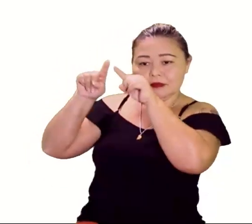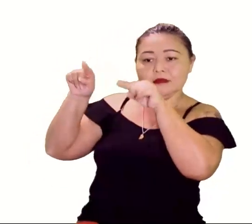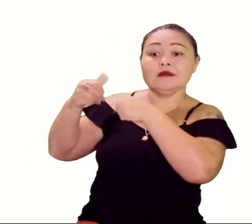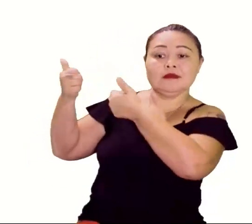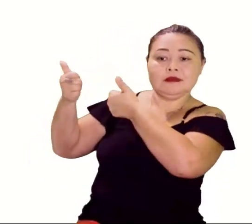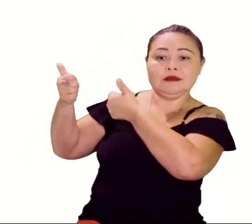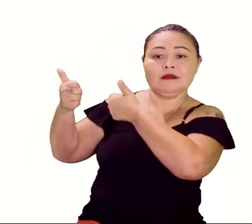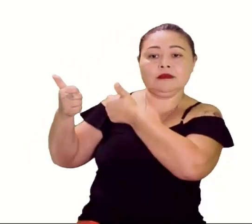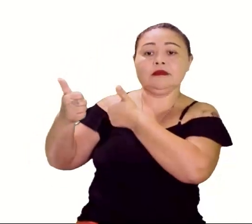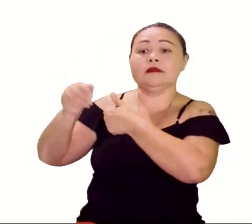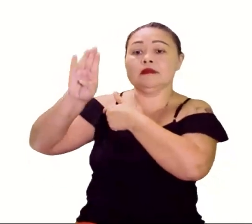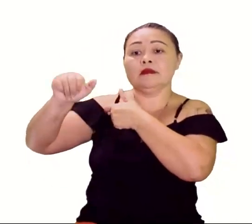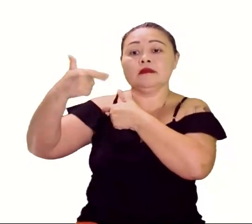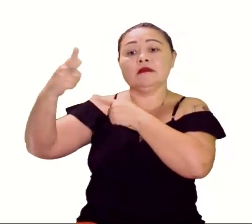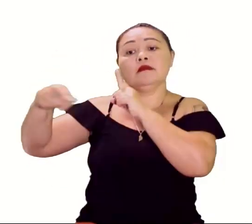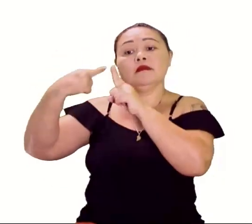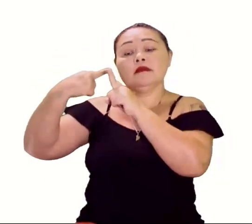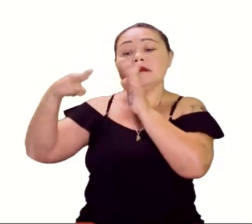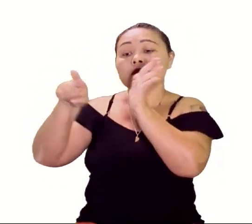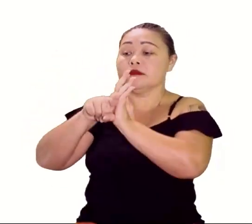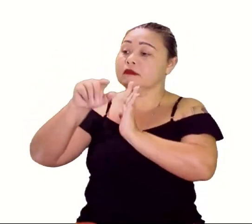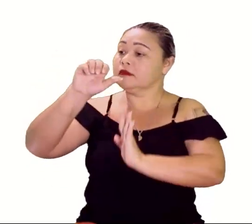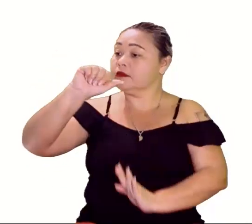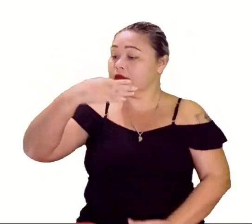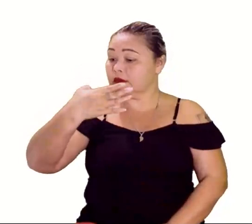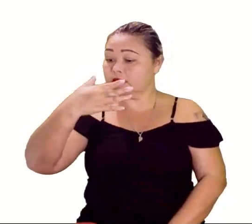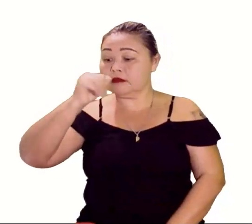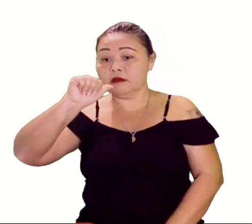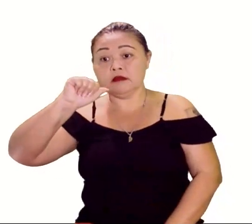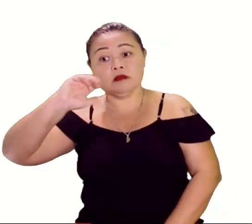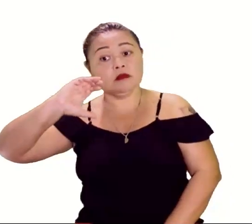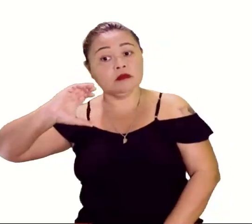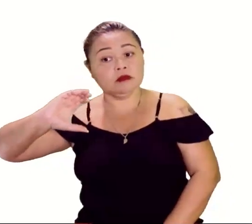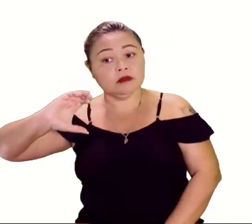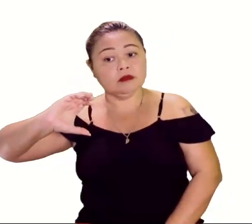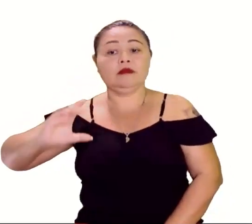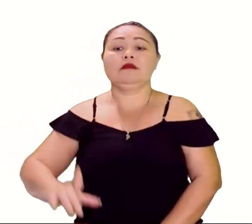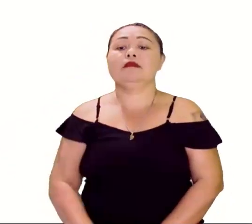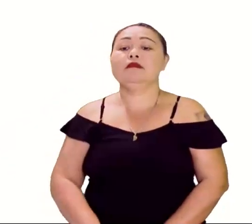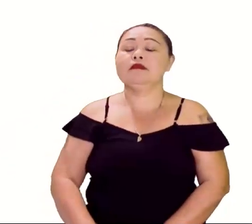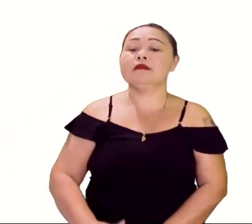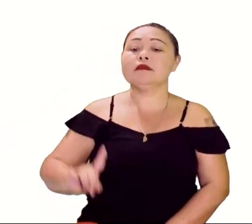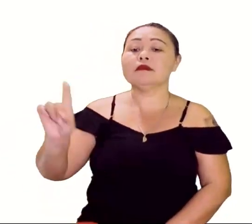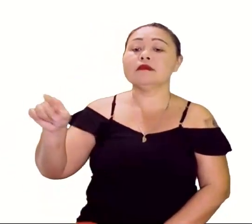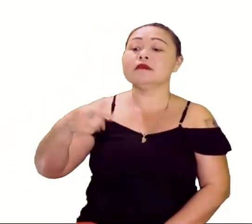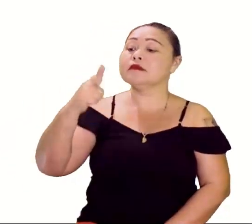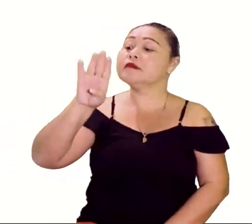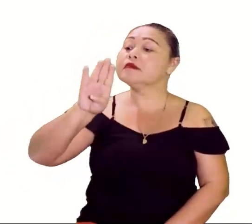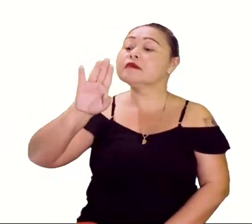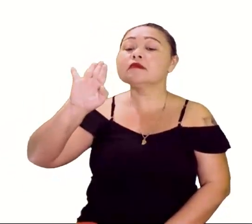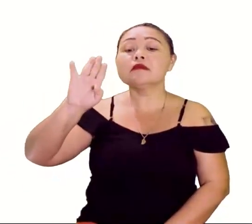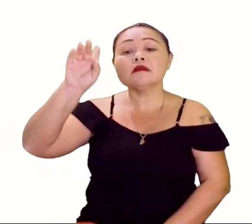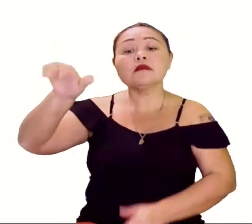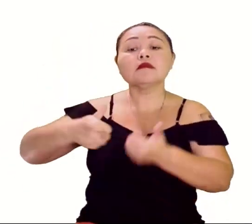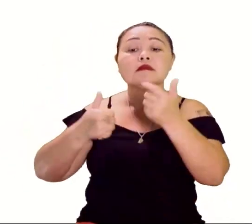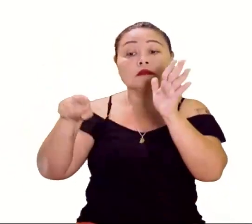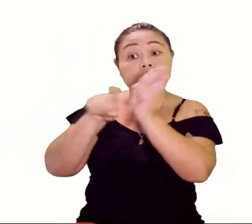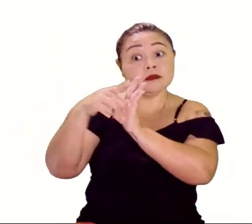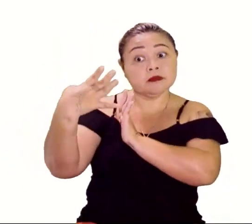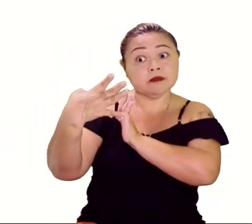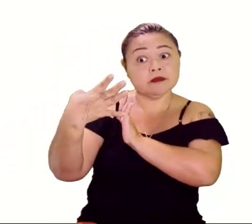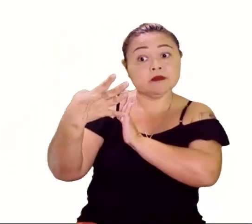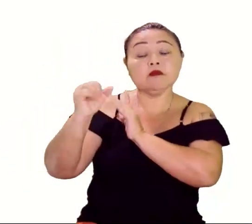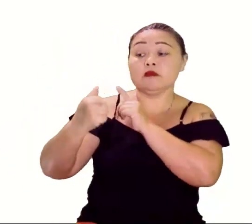vai dar, né? B ao quadrado menos 4 vezes o A vezes o C. Quem é o B? O B é menos